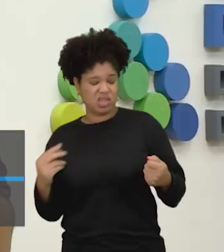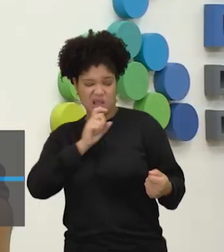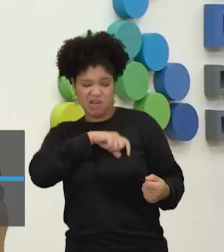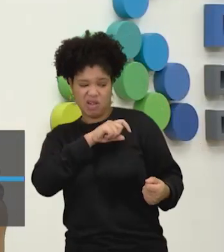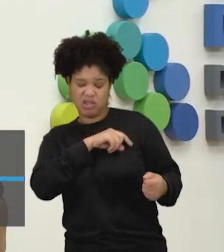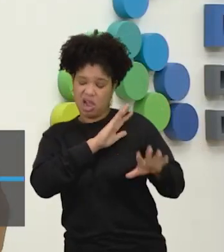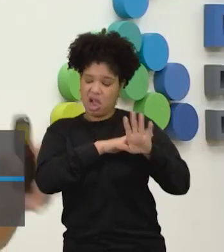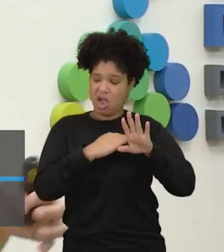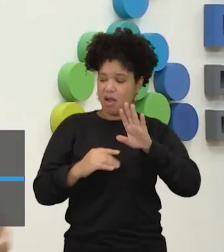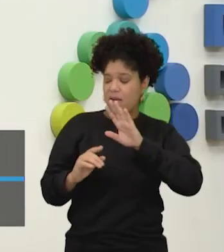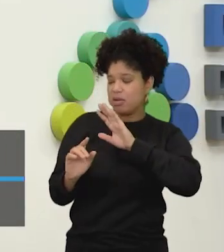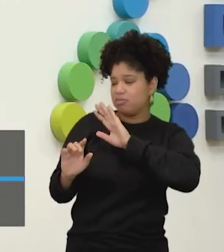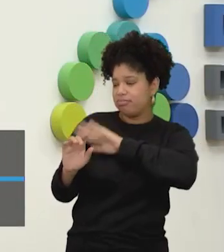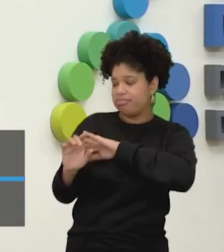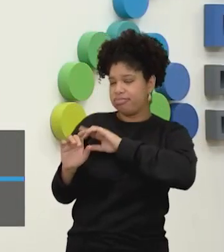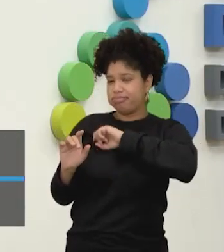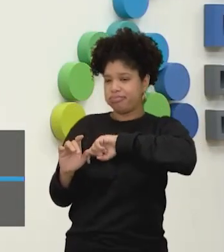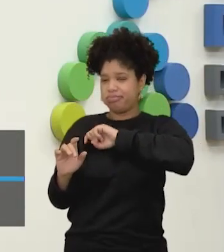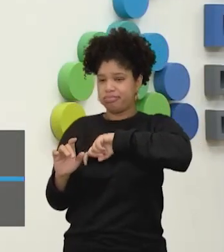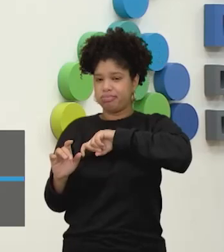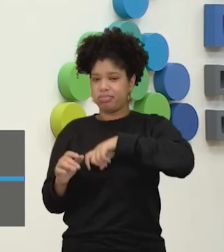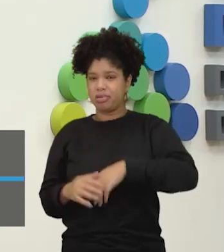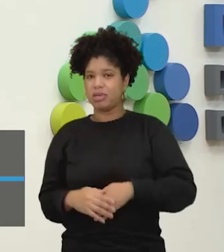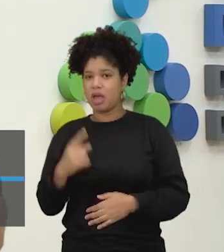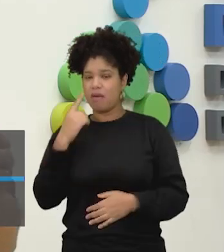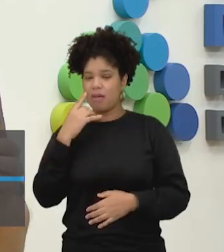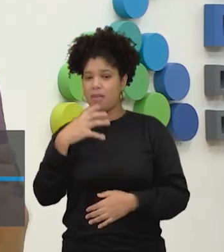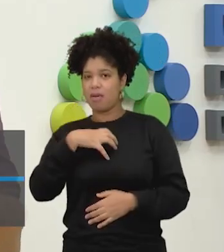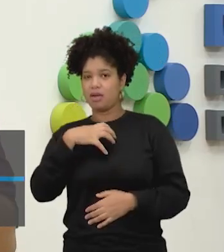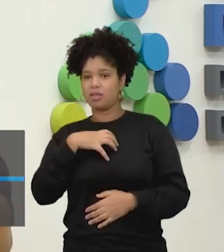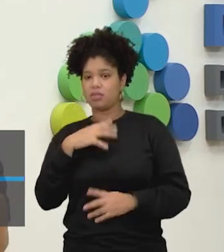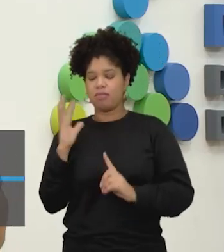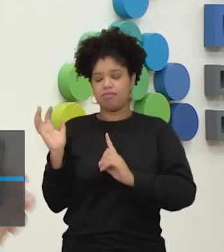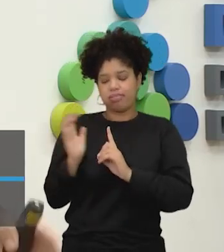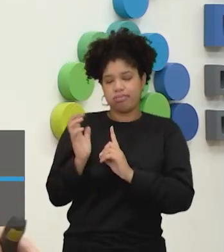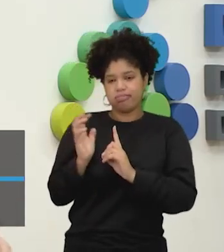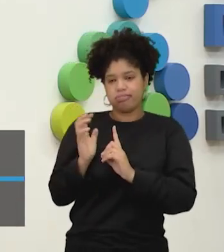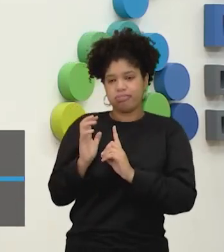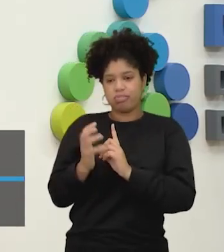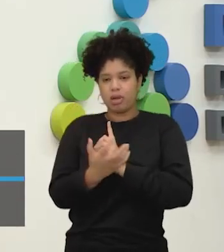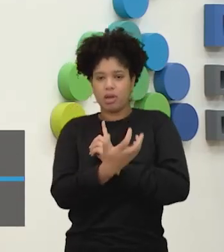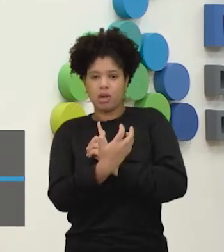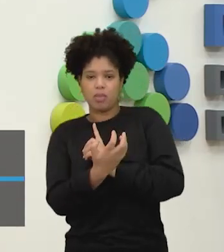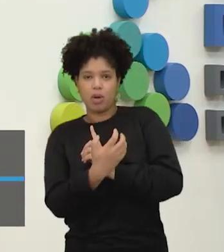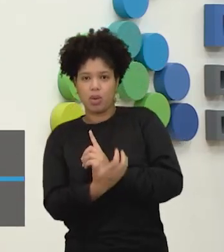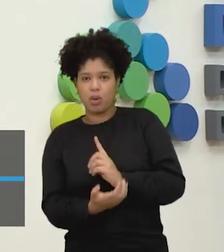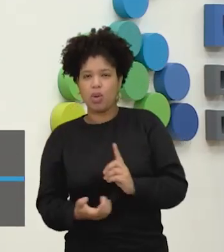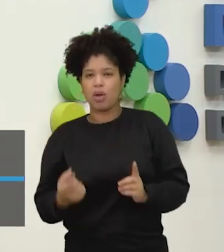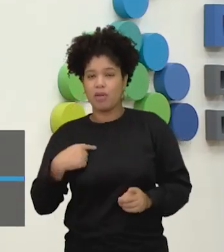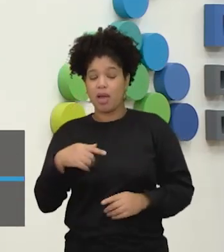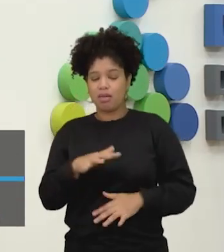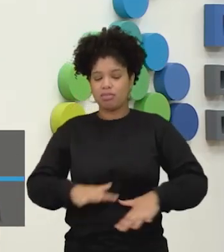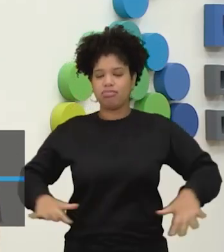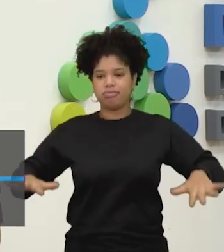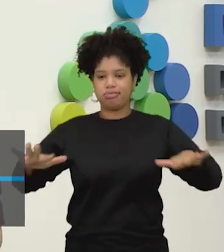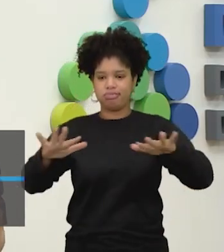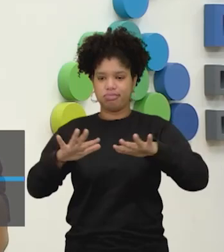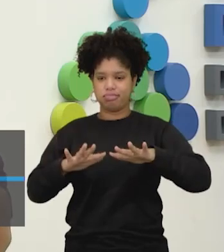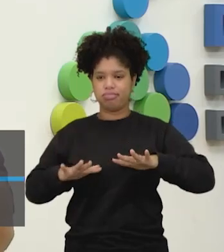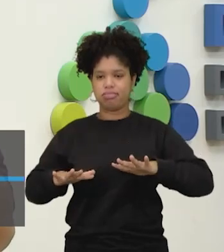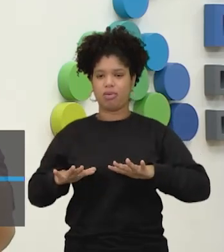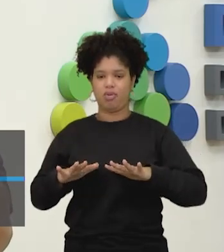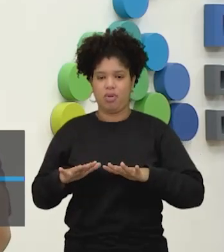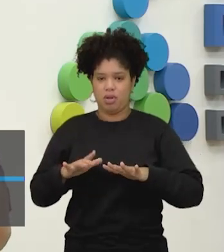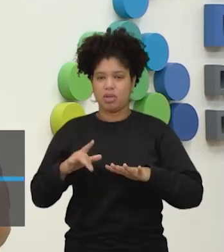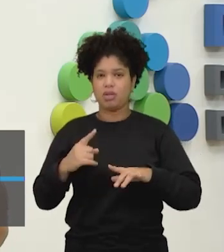deixa-se influenciar. Olha aí, naturalismo. As pessoas se influenciando pelo meio. Ele vive na mesma época que,